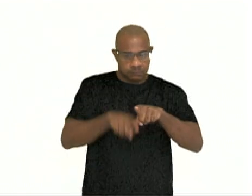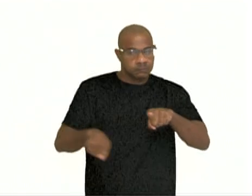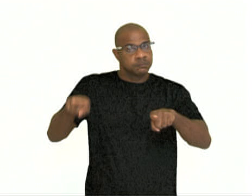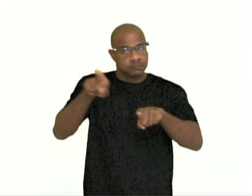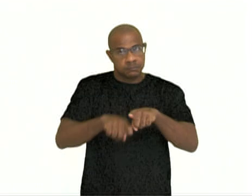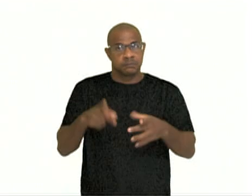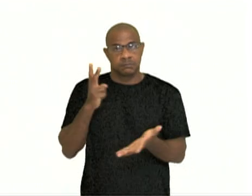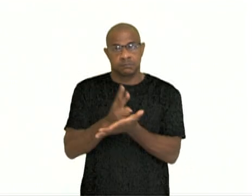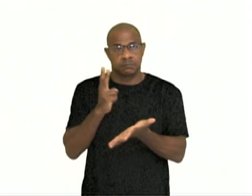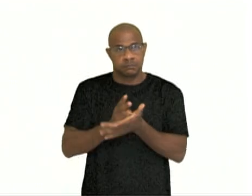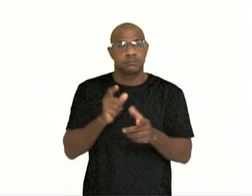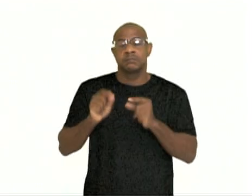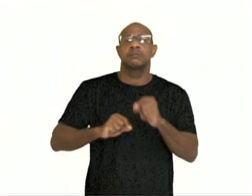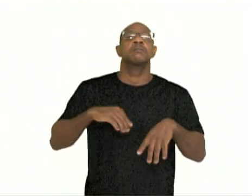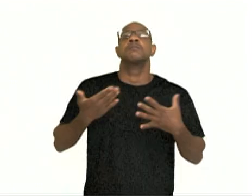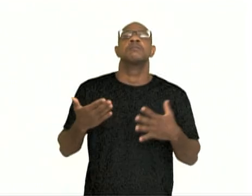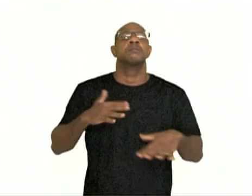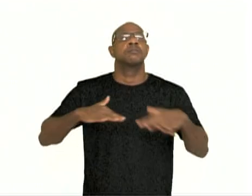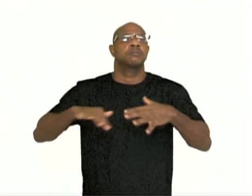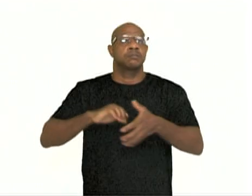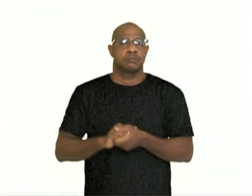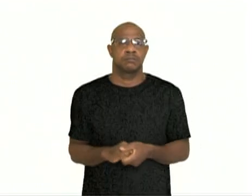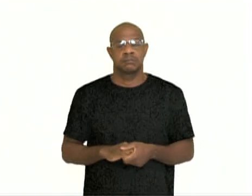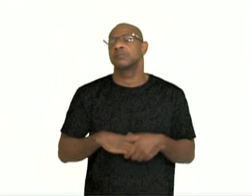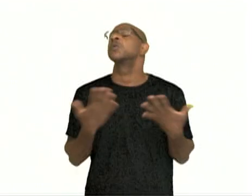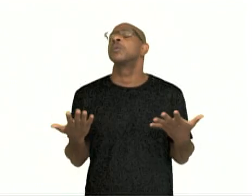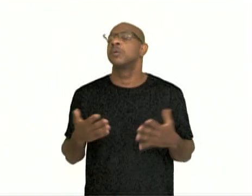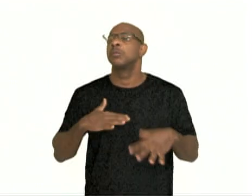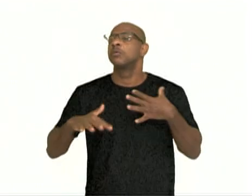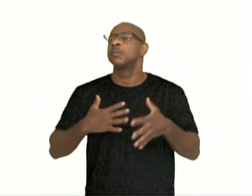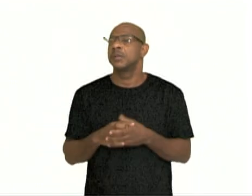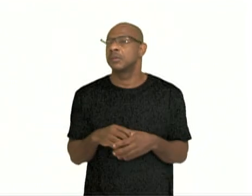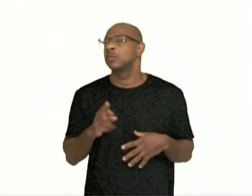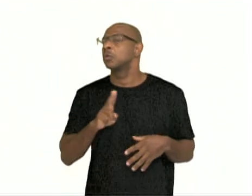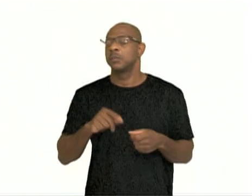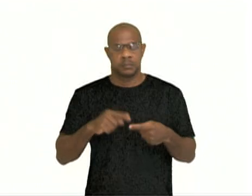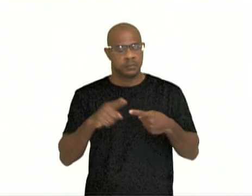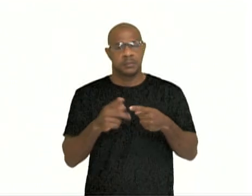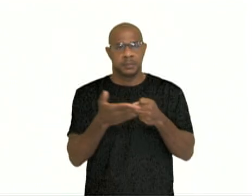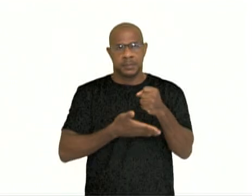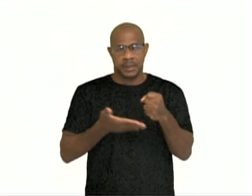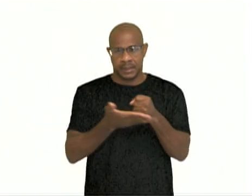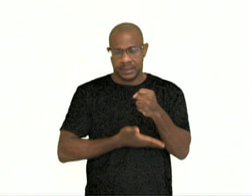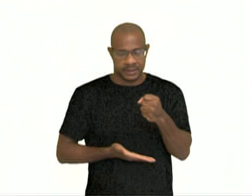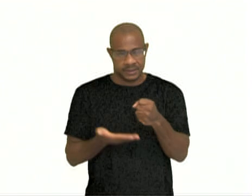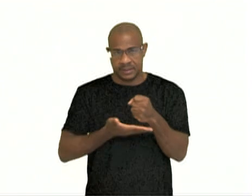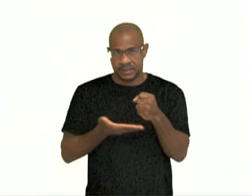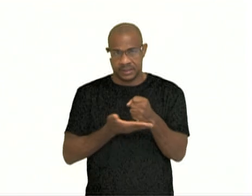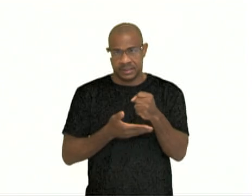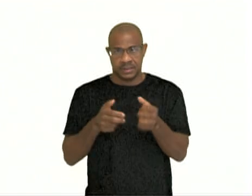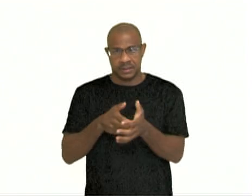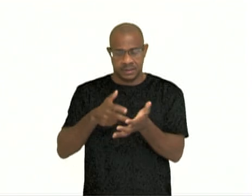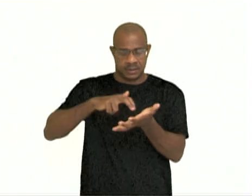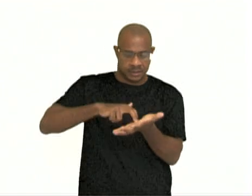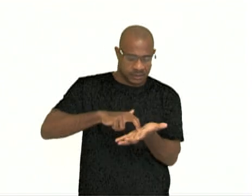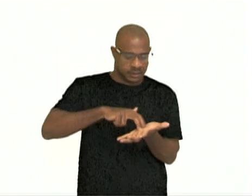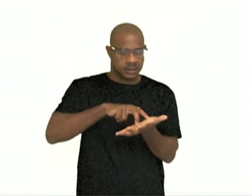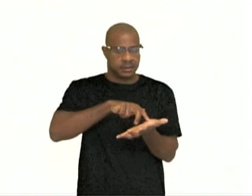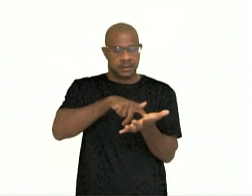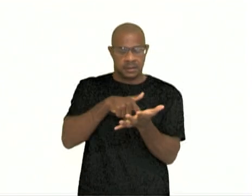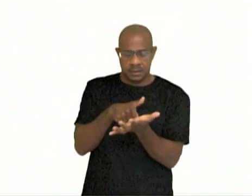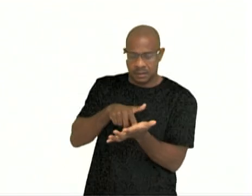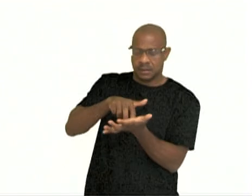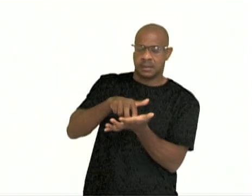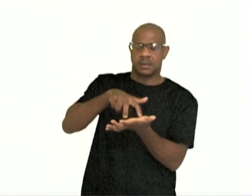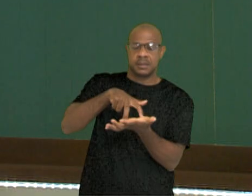para. Quais são esses movimentos? A base, recupera à esquerda, volta na base,